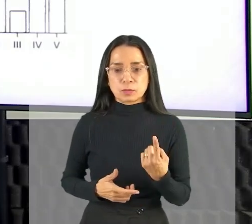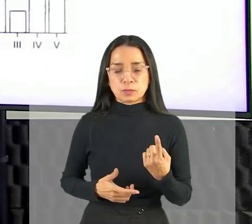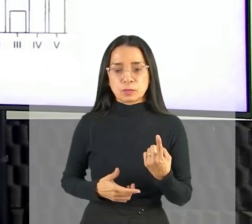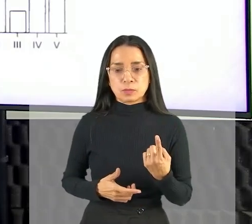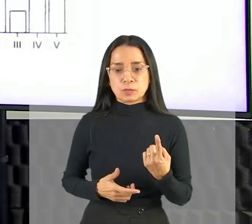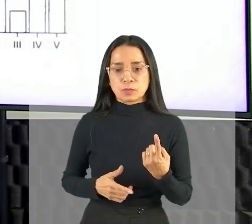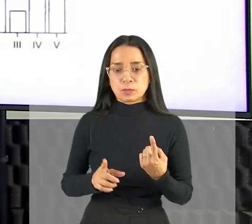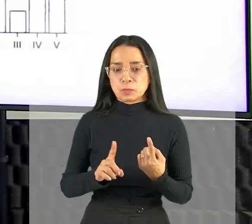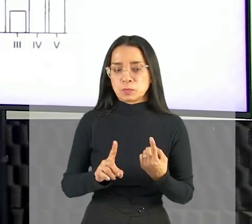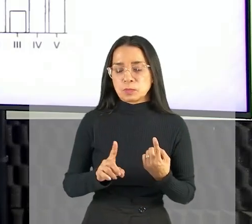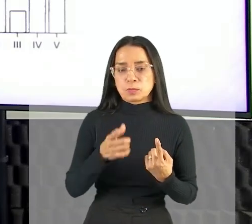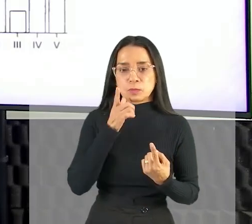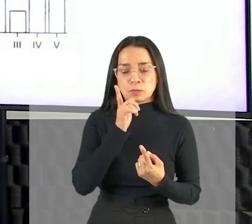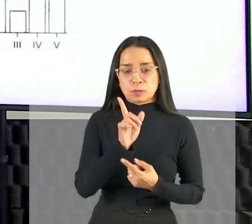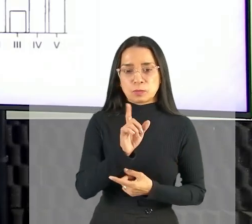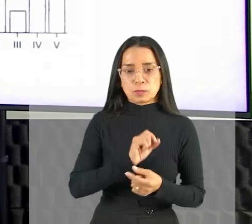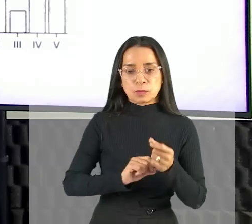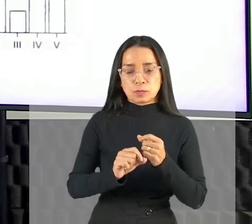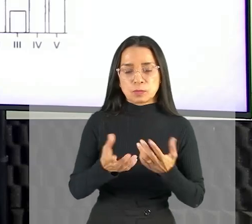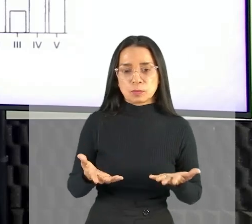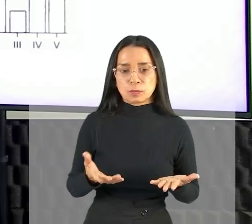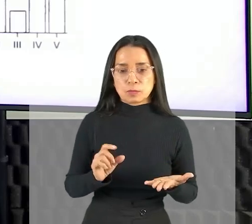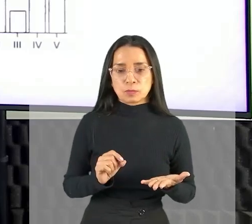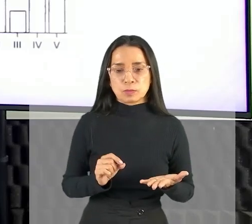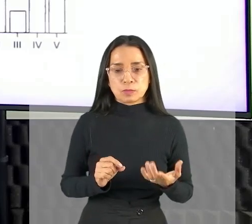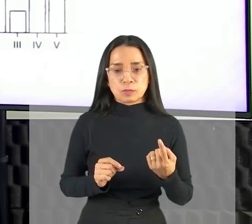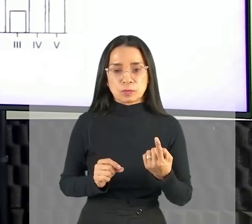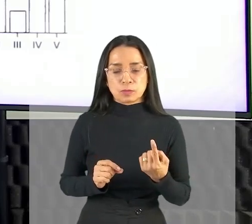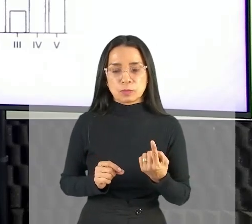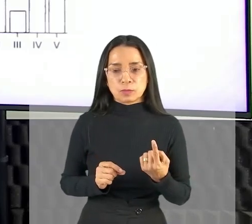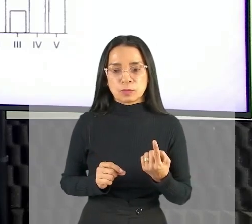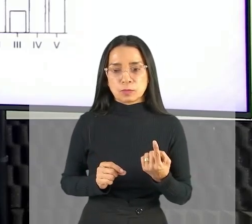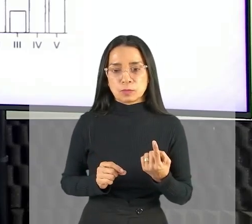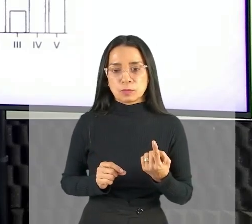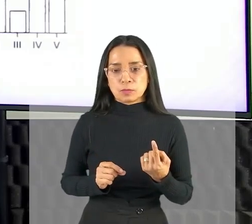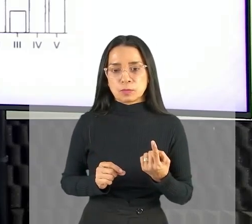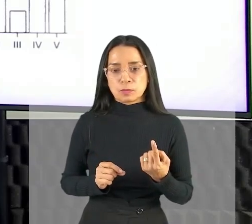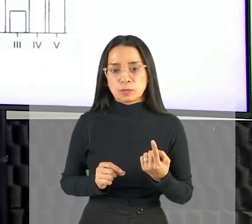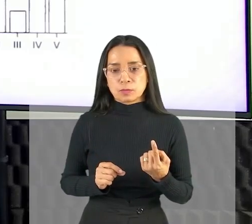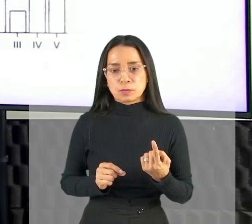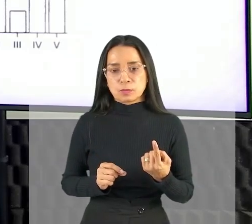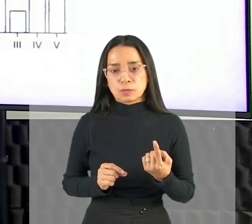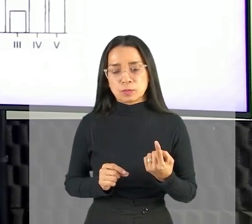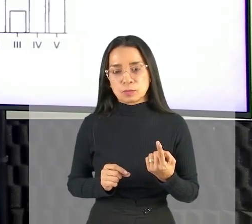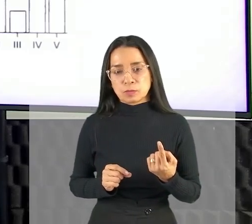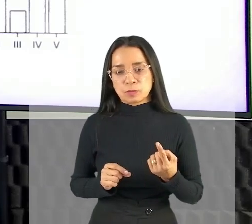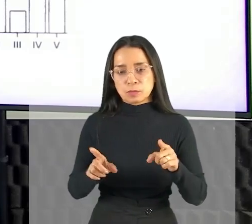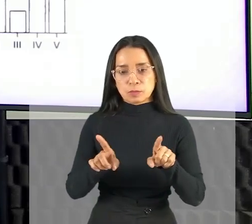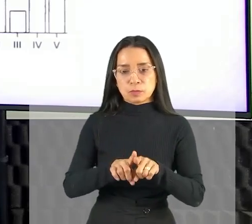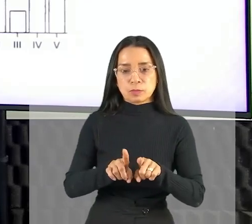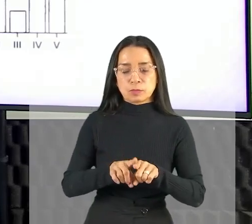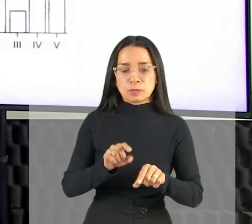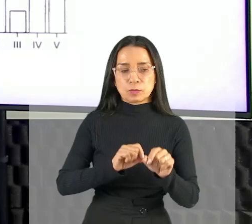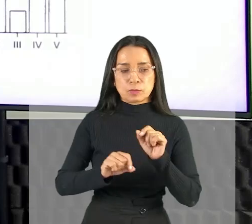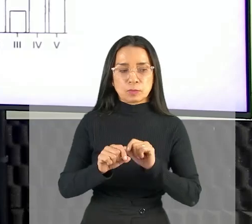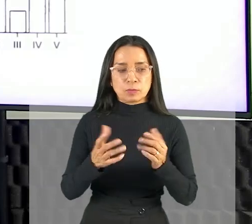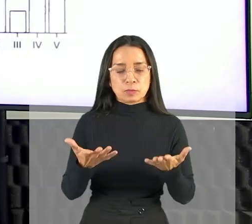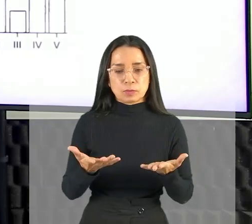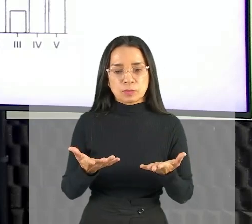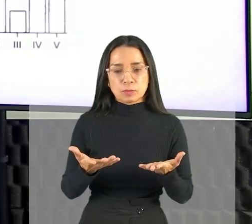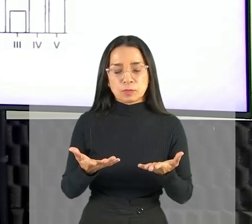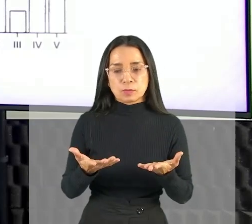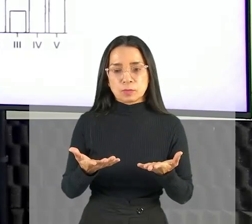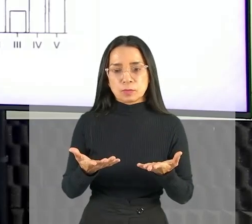segurou tanto as células tumorais né e eh também não foi tão